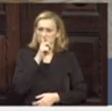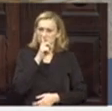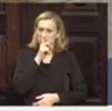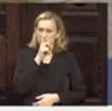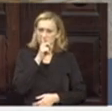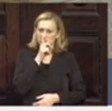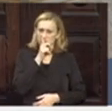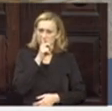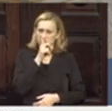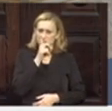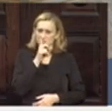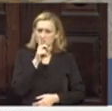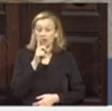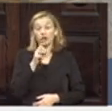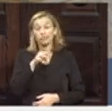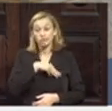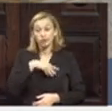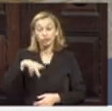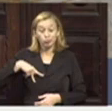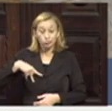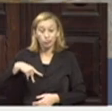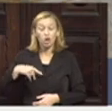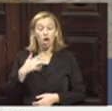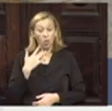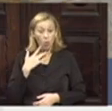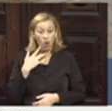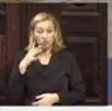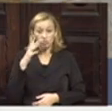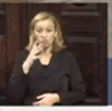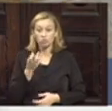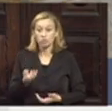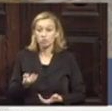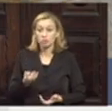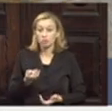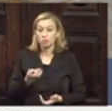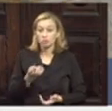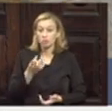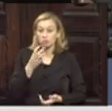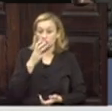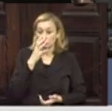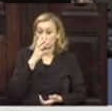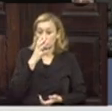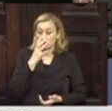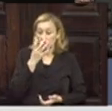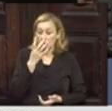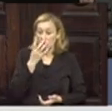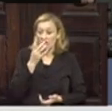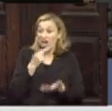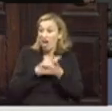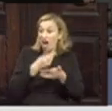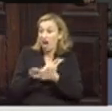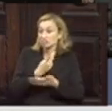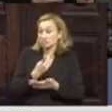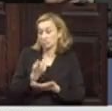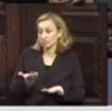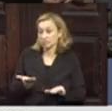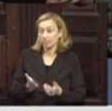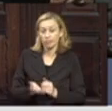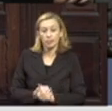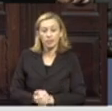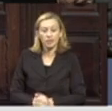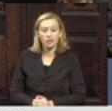que as agências reguladoras não têm revelado nenhuma autonomia e têm sido muito condescendentes com os barões de transporte. Mas